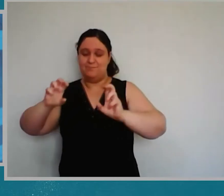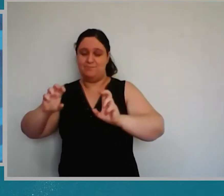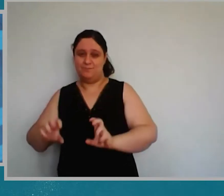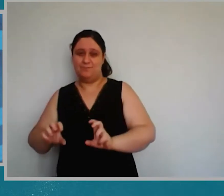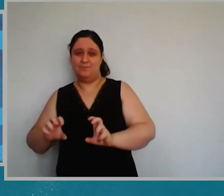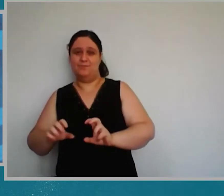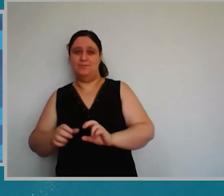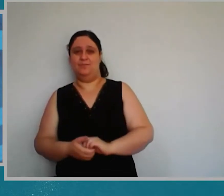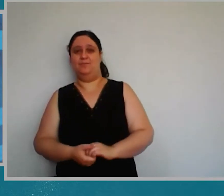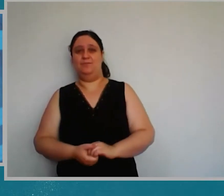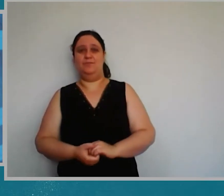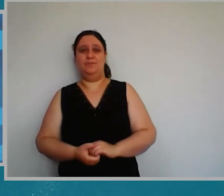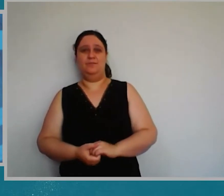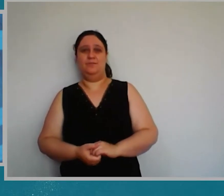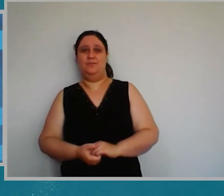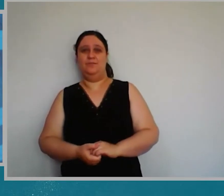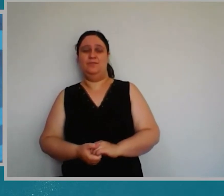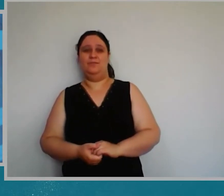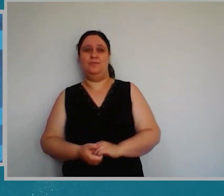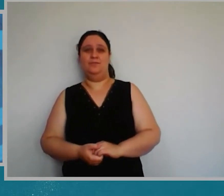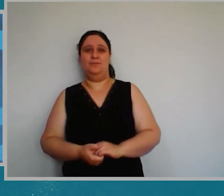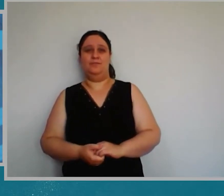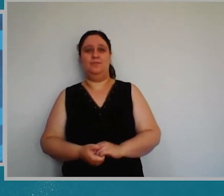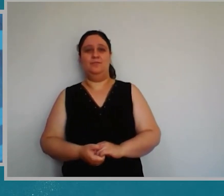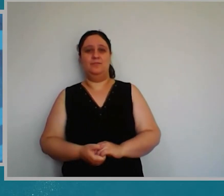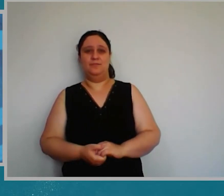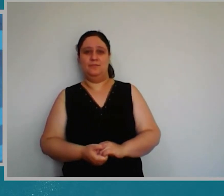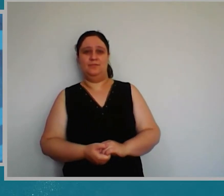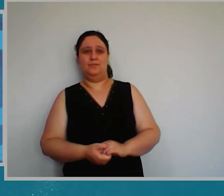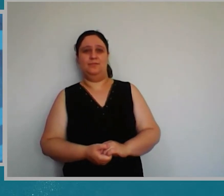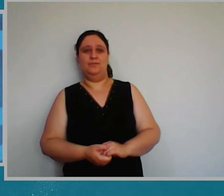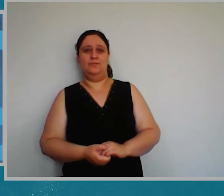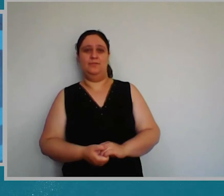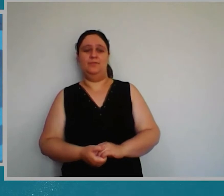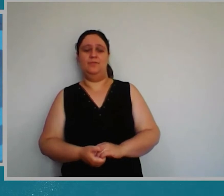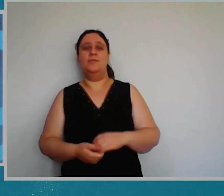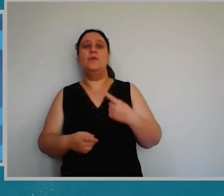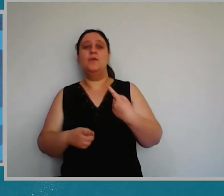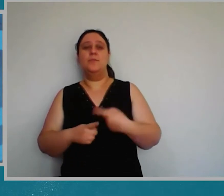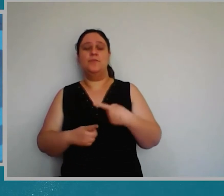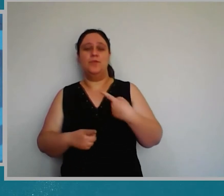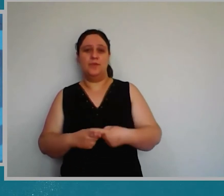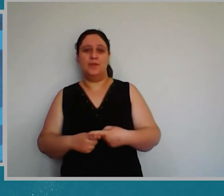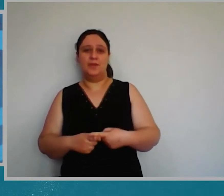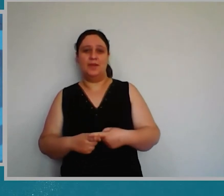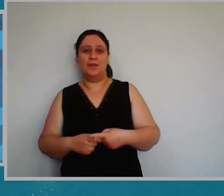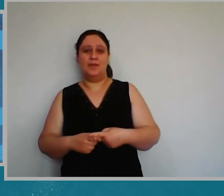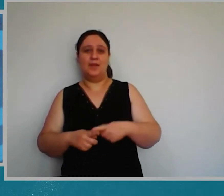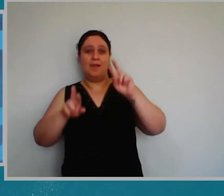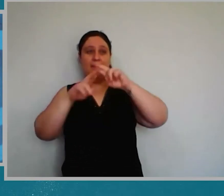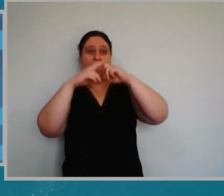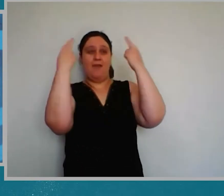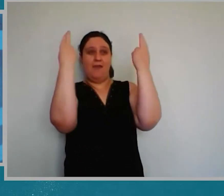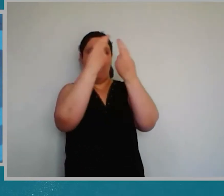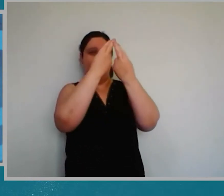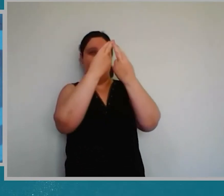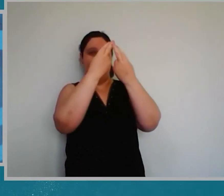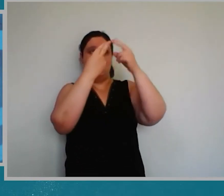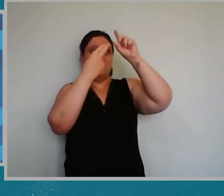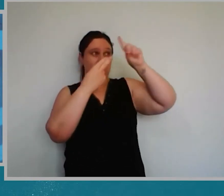Porque sem o reino de Deus, o mundo está em caos,